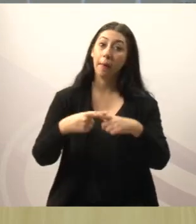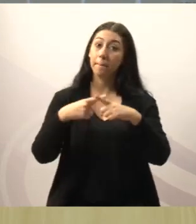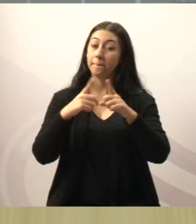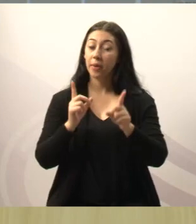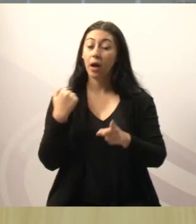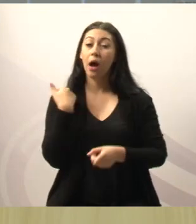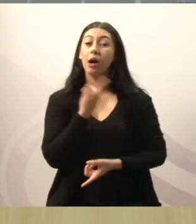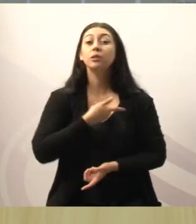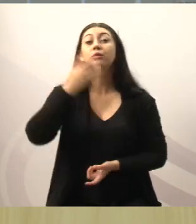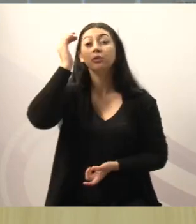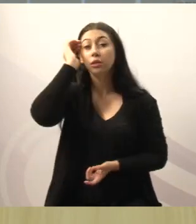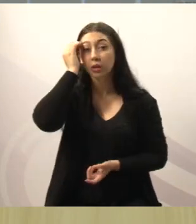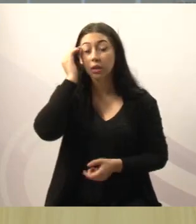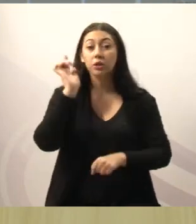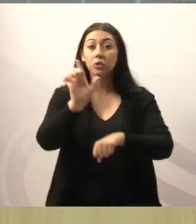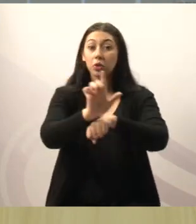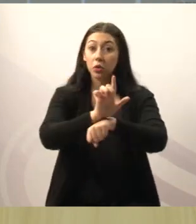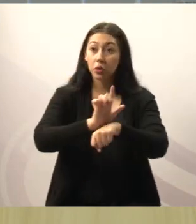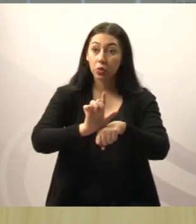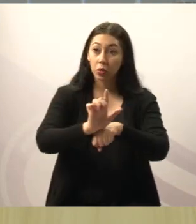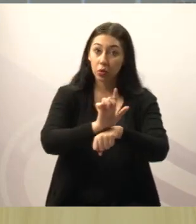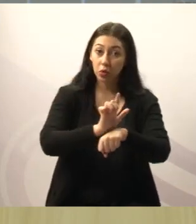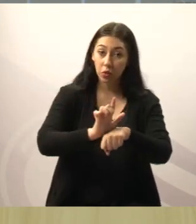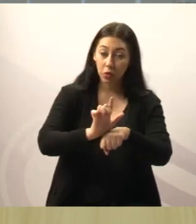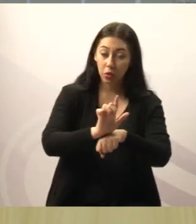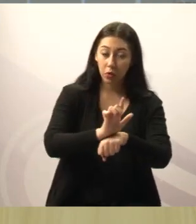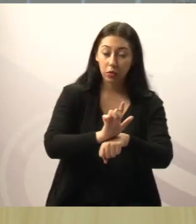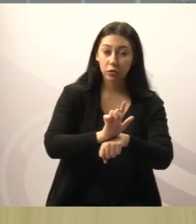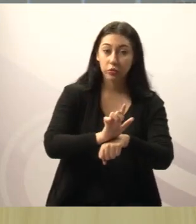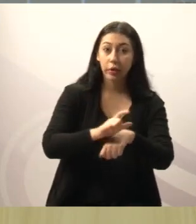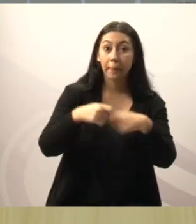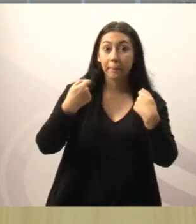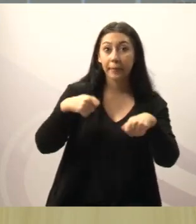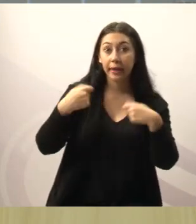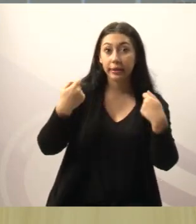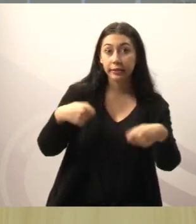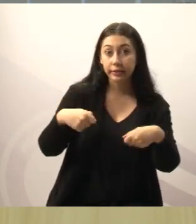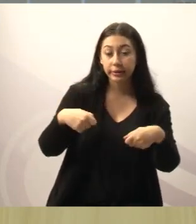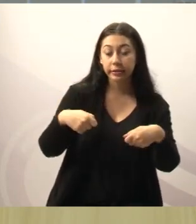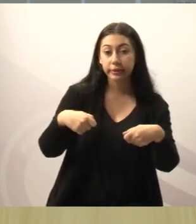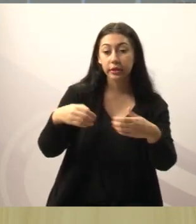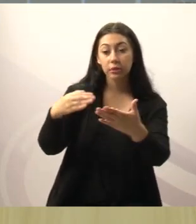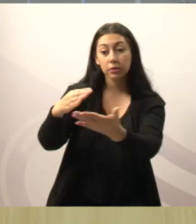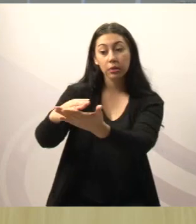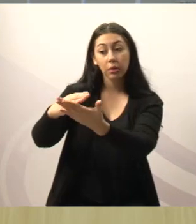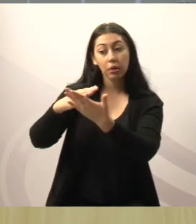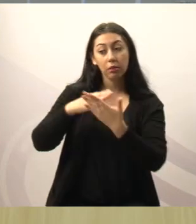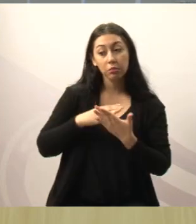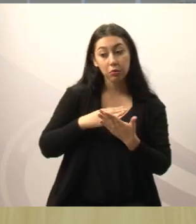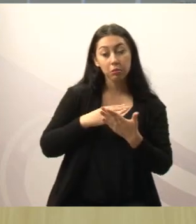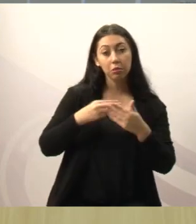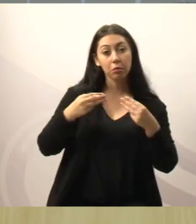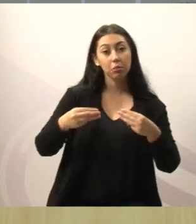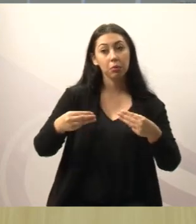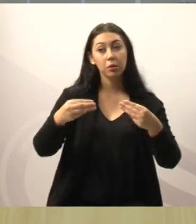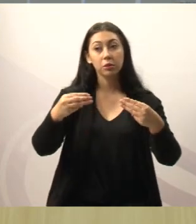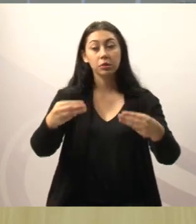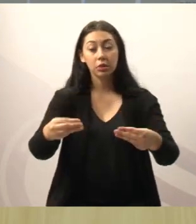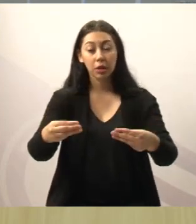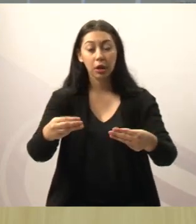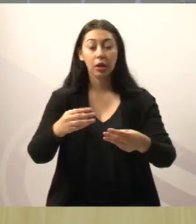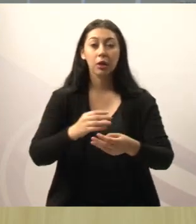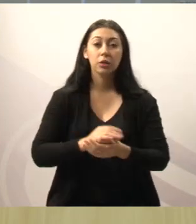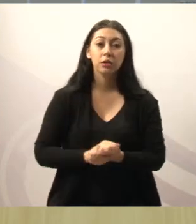comércio está à mercê do posicionamento do Ministério Público, Judiciário e gestores das